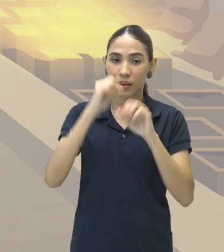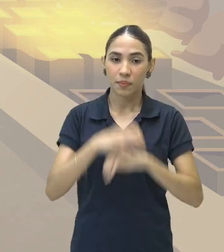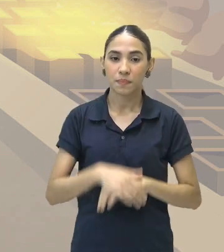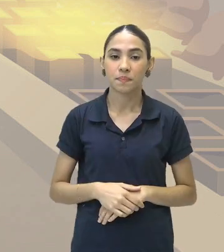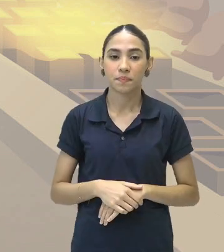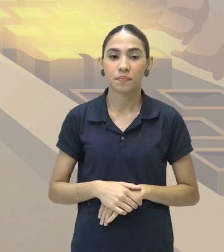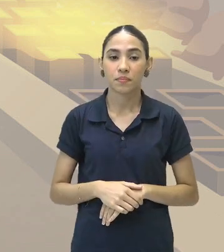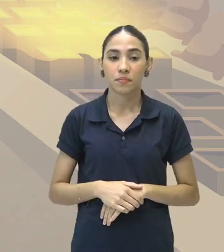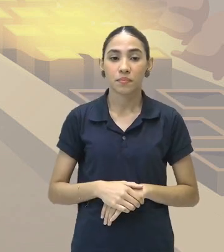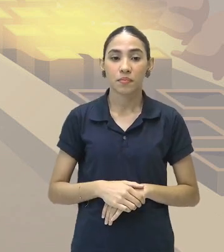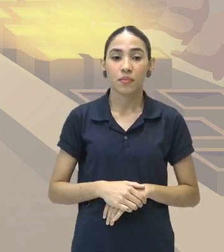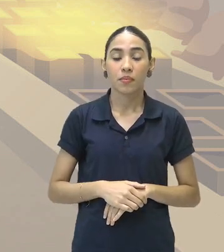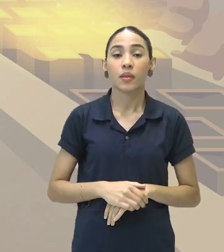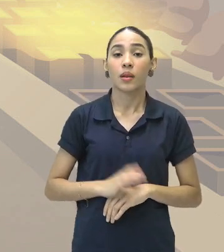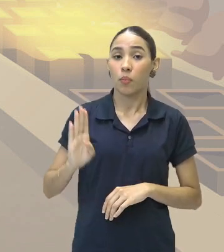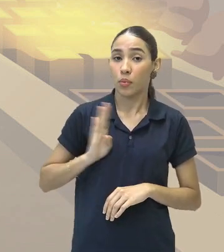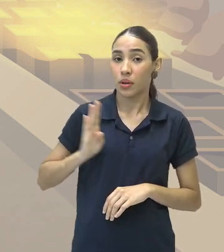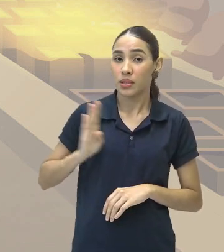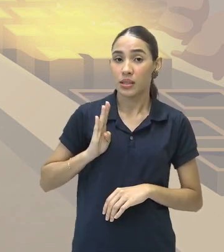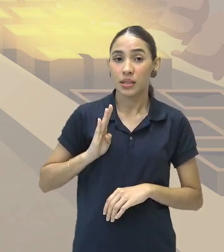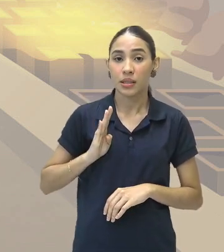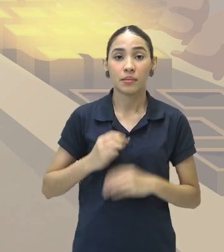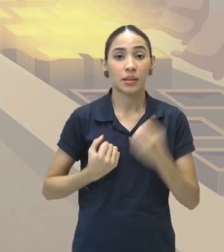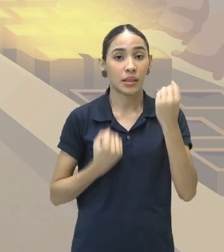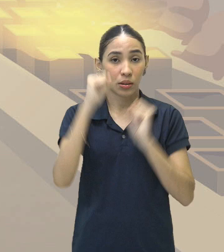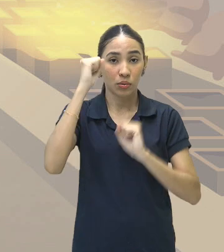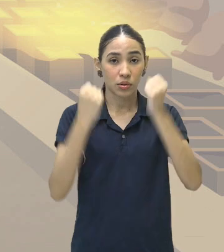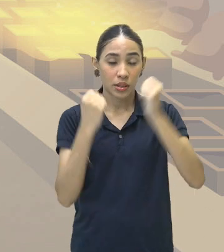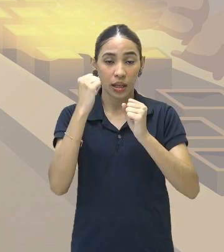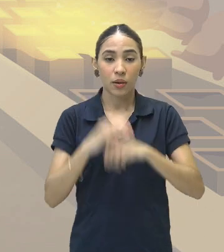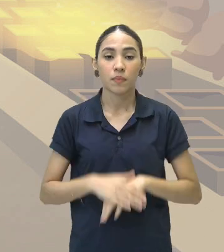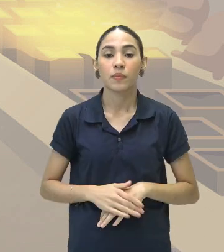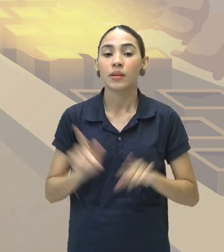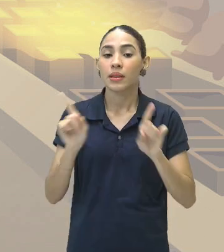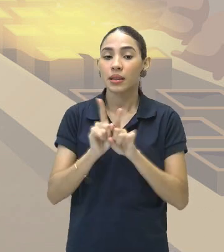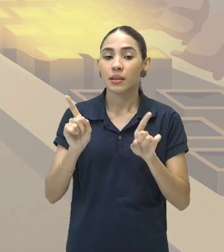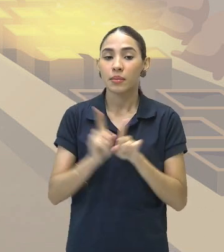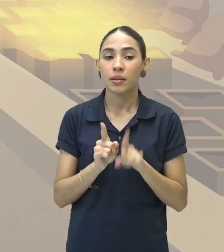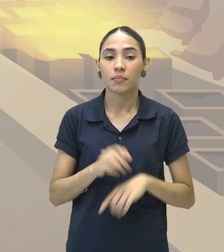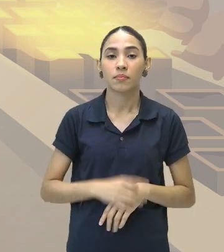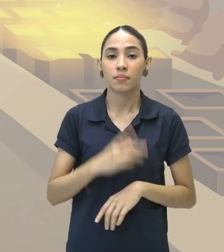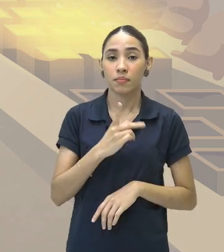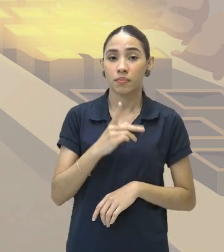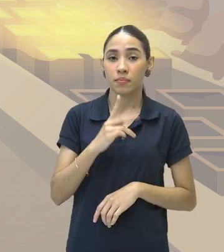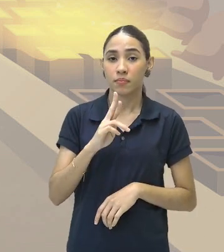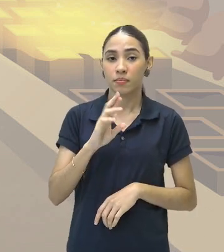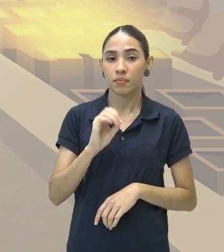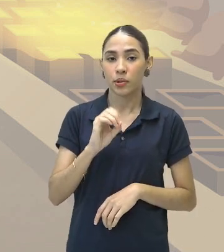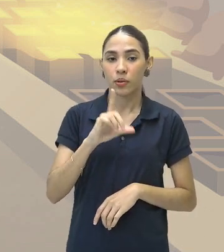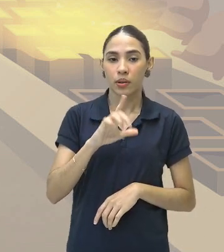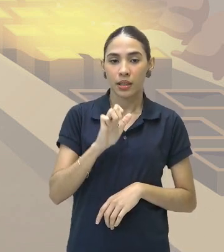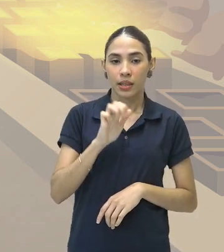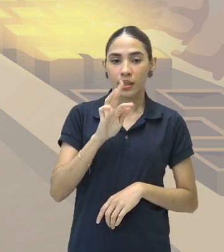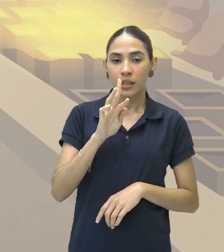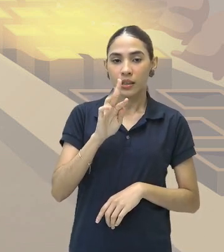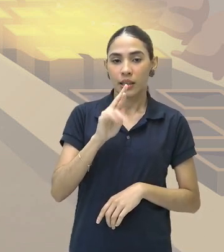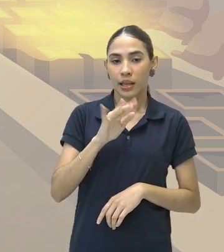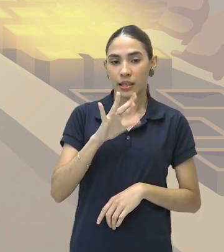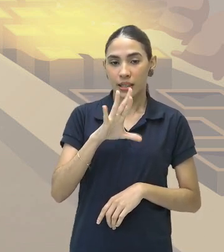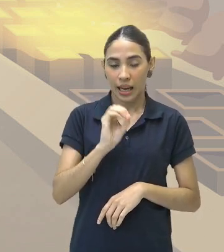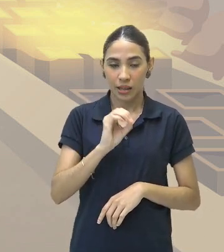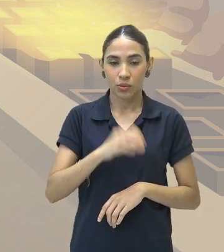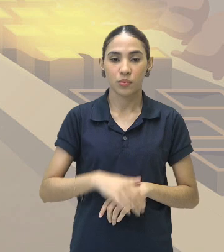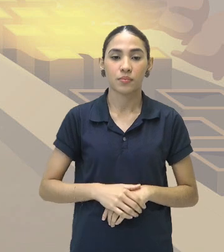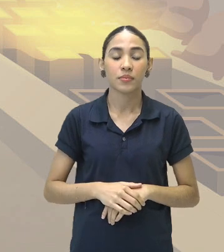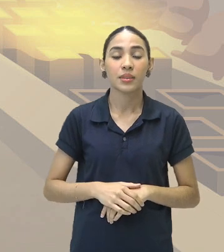Industrial. A burguesia industrial, que é o burguês, e o proletariado, o operário. E